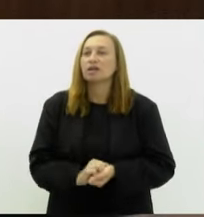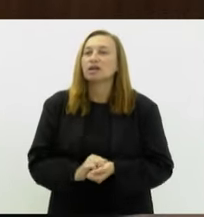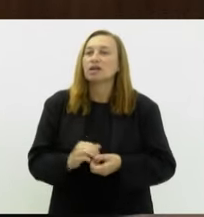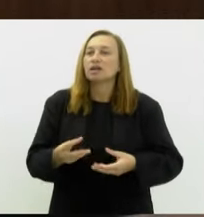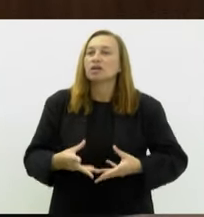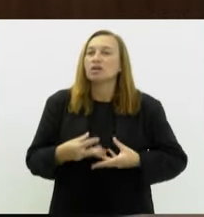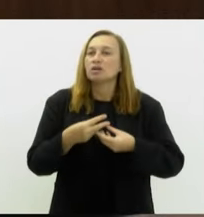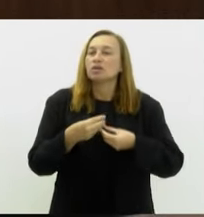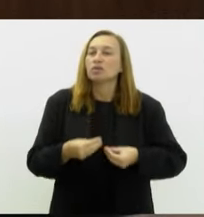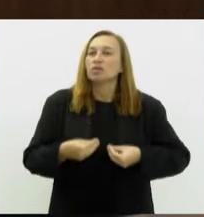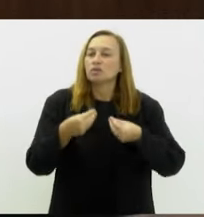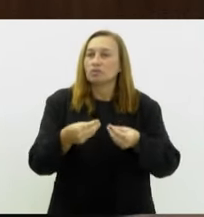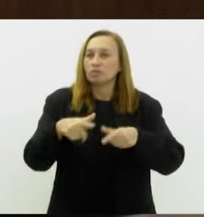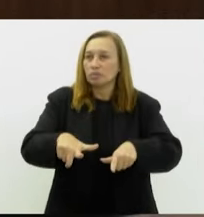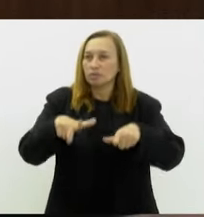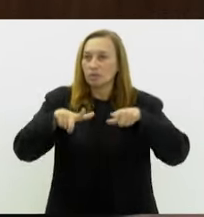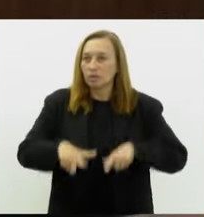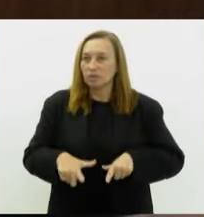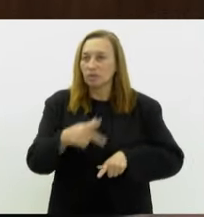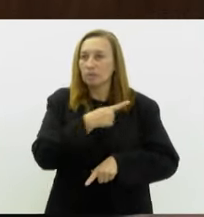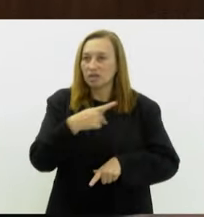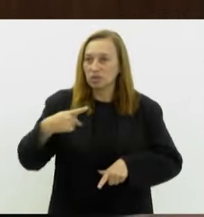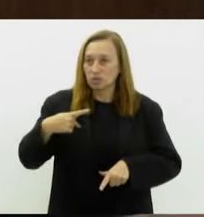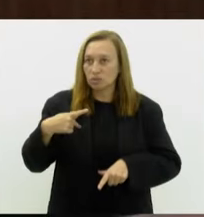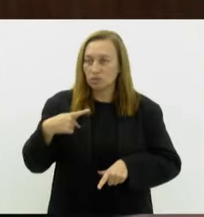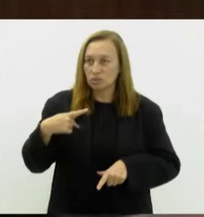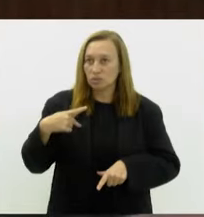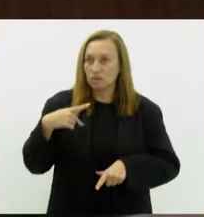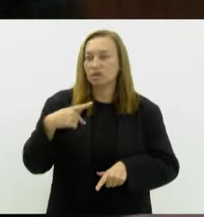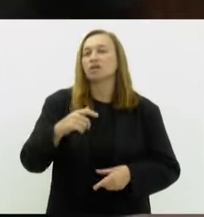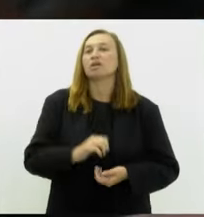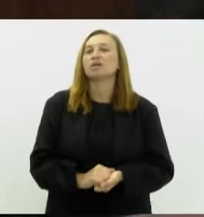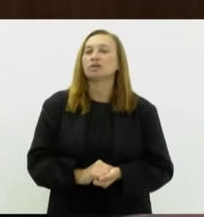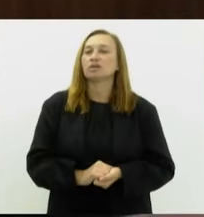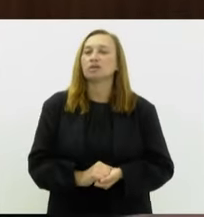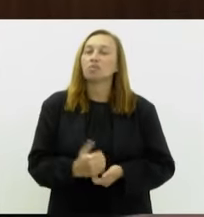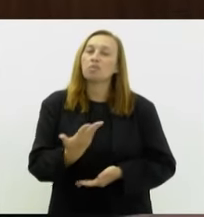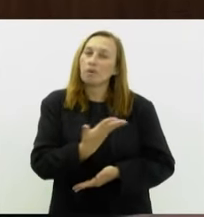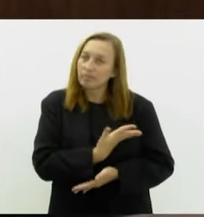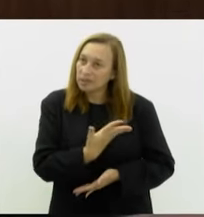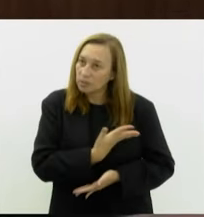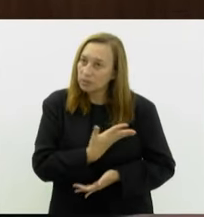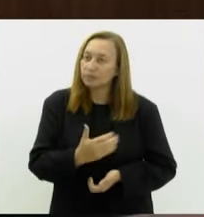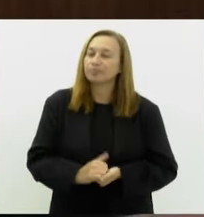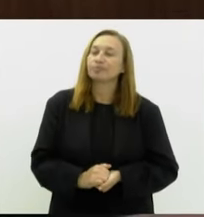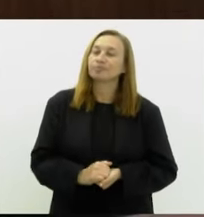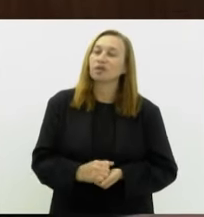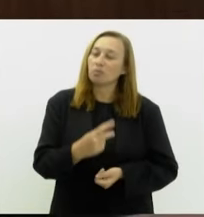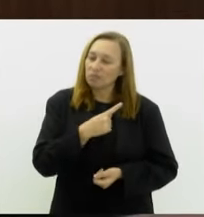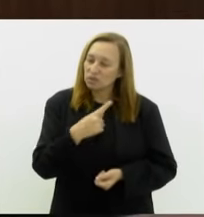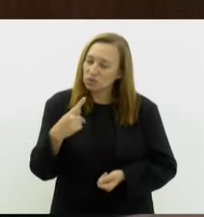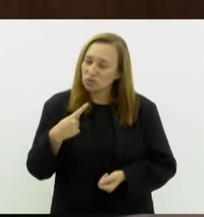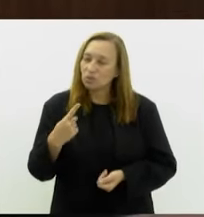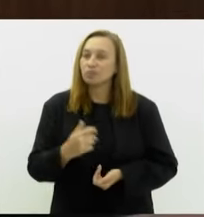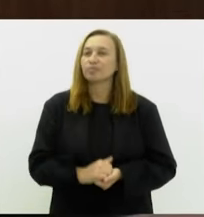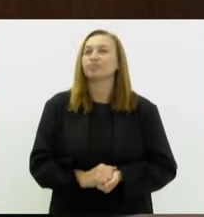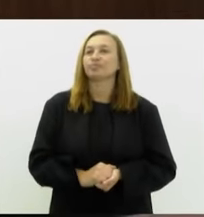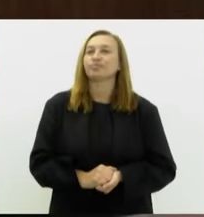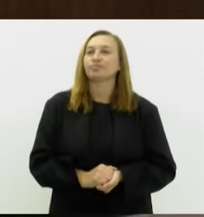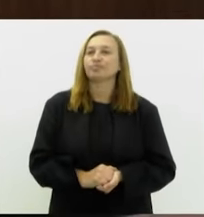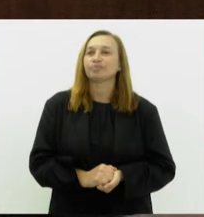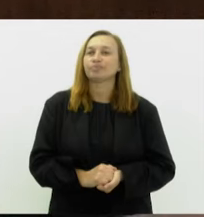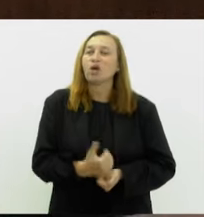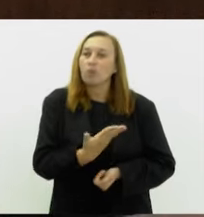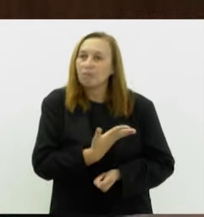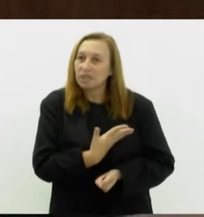diploma Russell Philip Shed ao pastor Zenóbio Mendonça da Fonseca. É um querido amigo, um pastor, sobretudo um